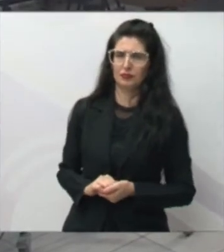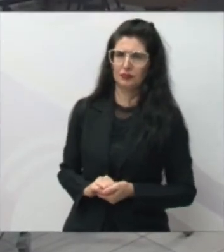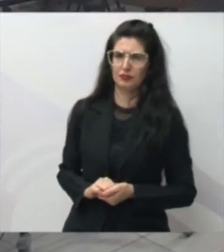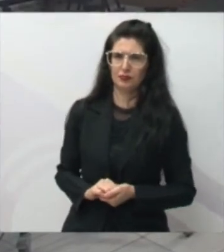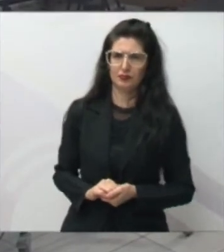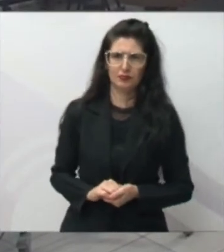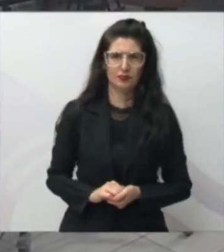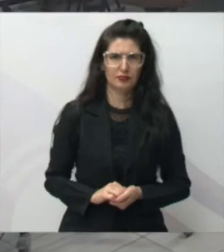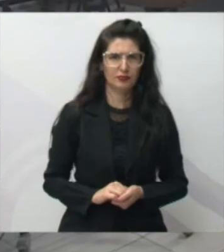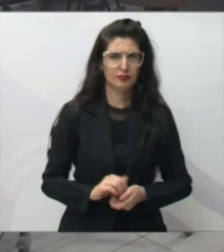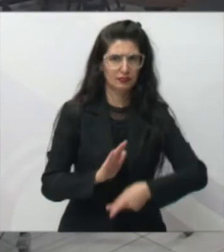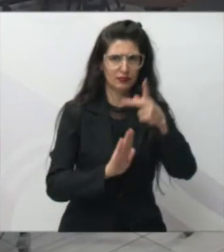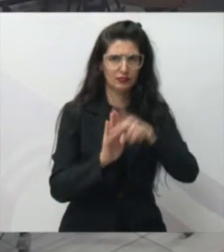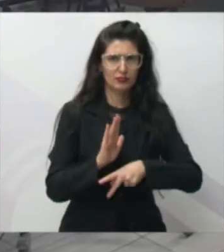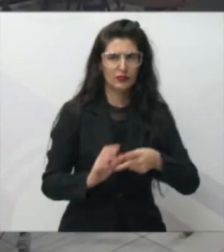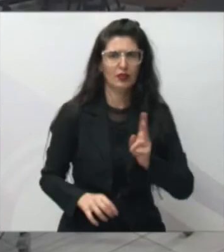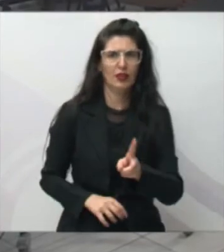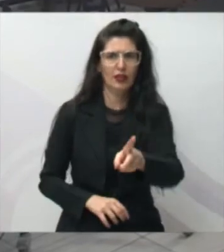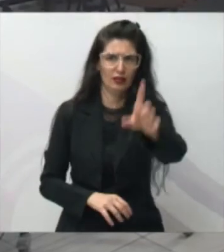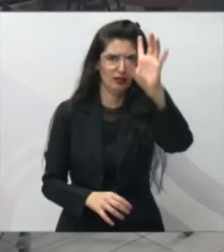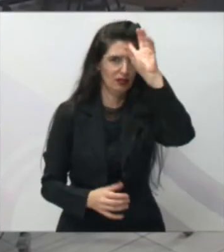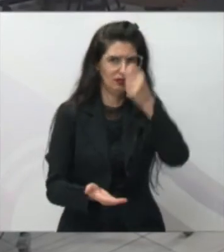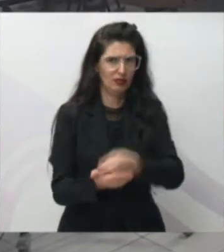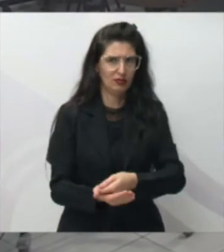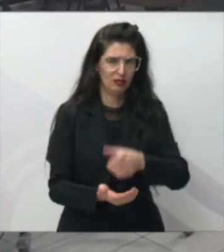O projeto continua em discussão.